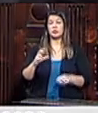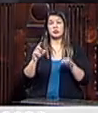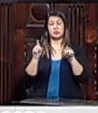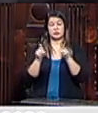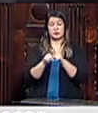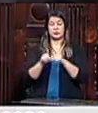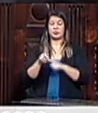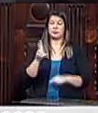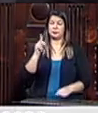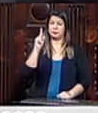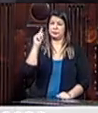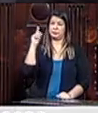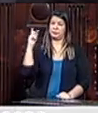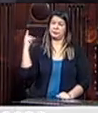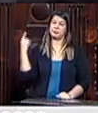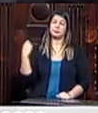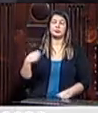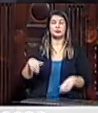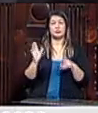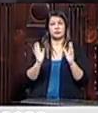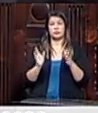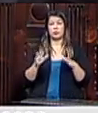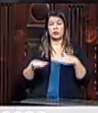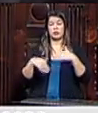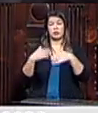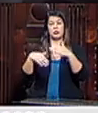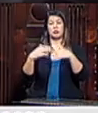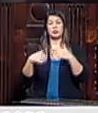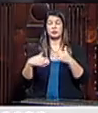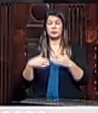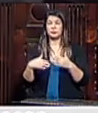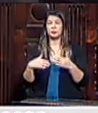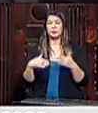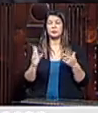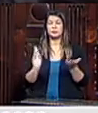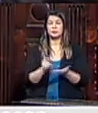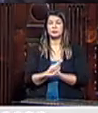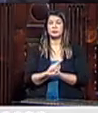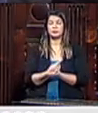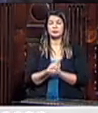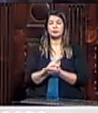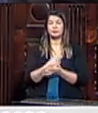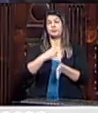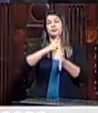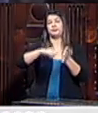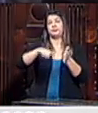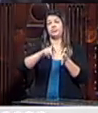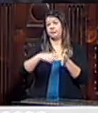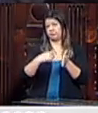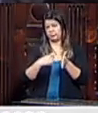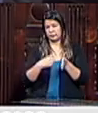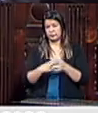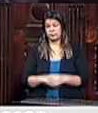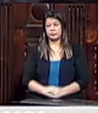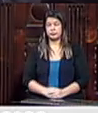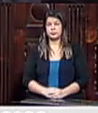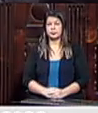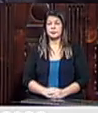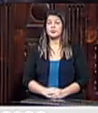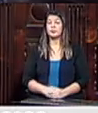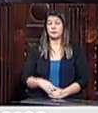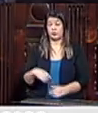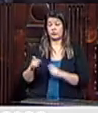existia há muitos anos atrás e que depois ela foi desativada. Foi fruto